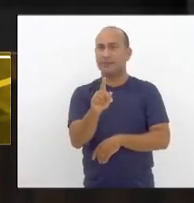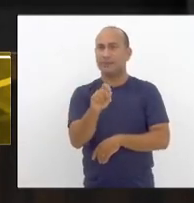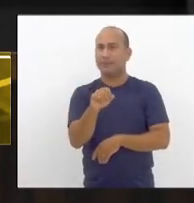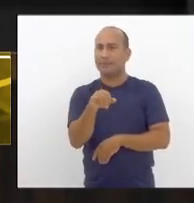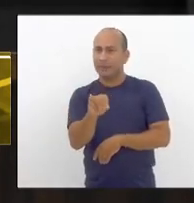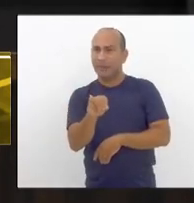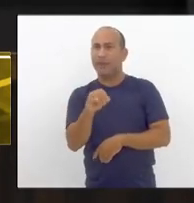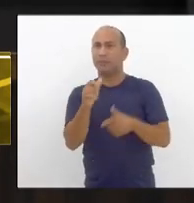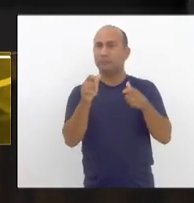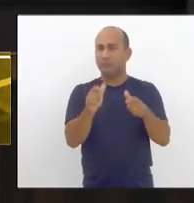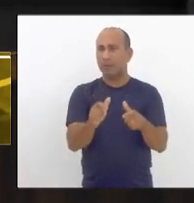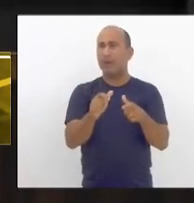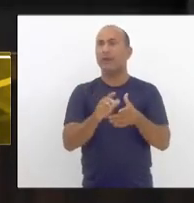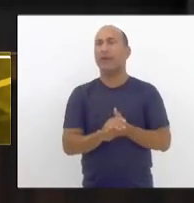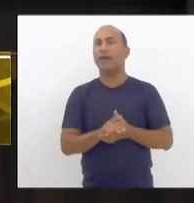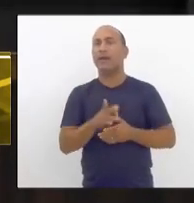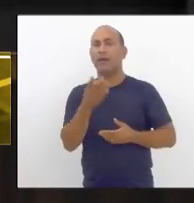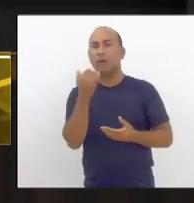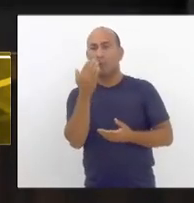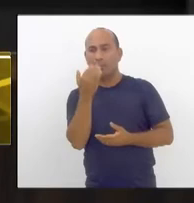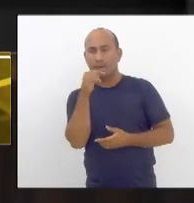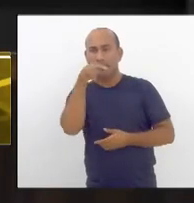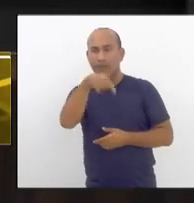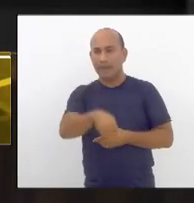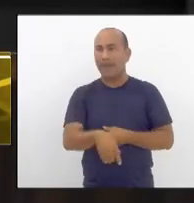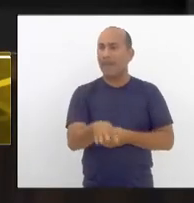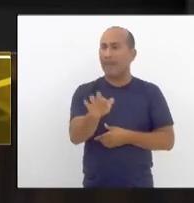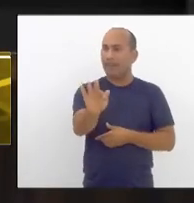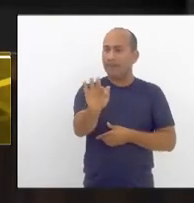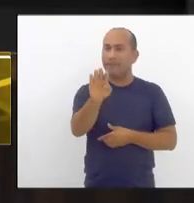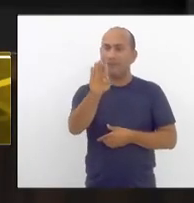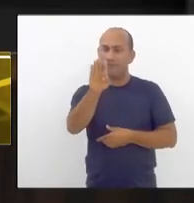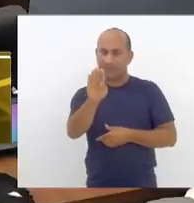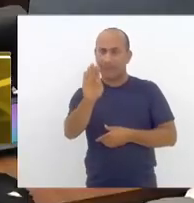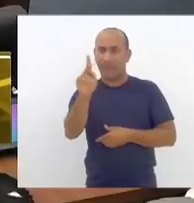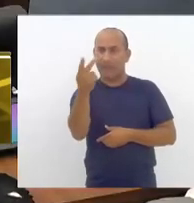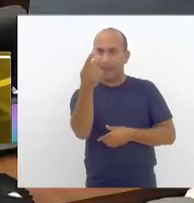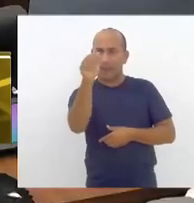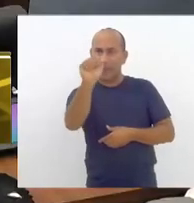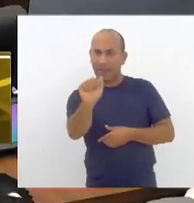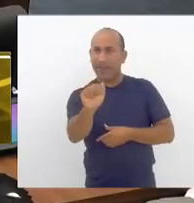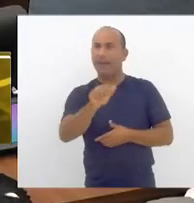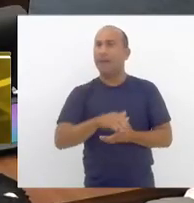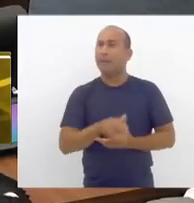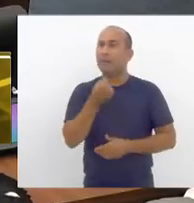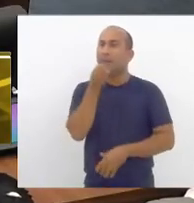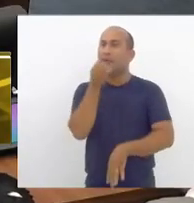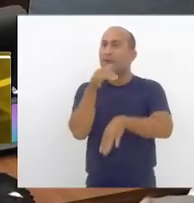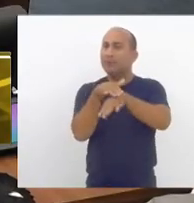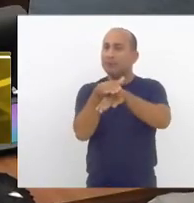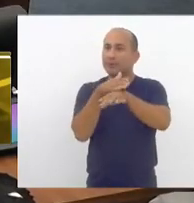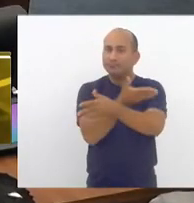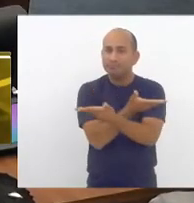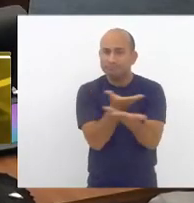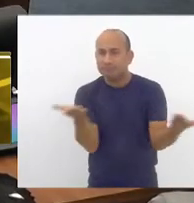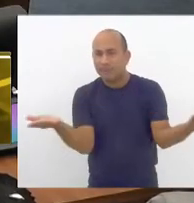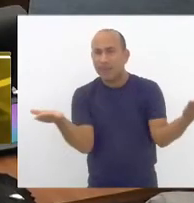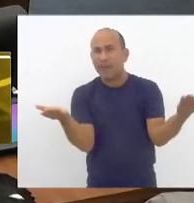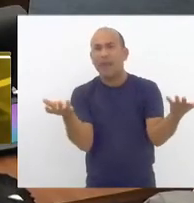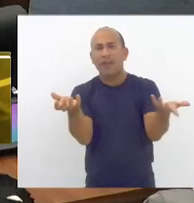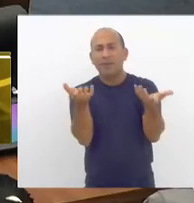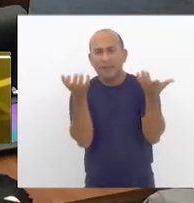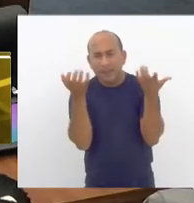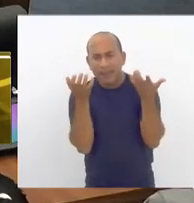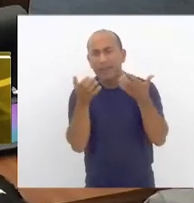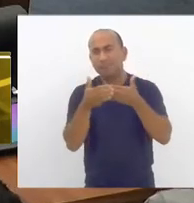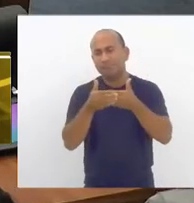de hospedagem e alimentação fbh Boa noite a todos a todos quero saudades